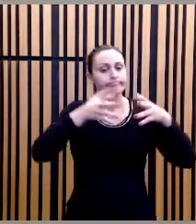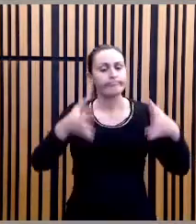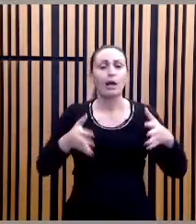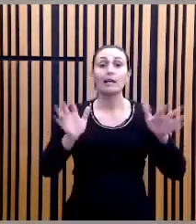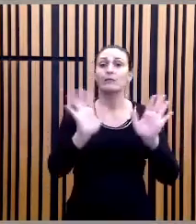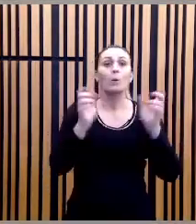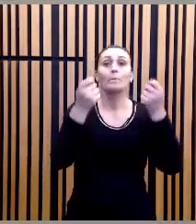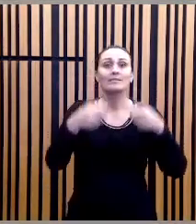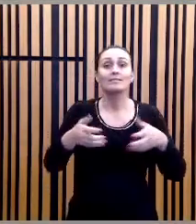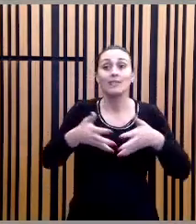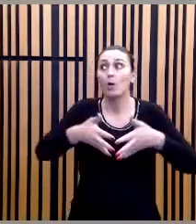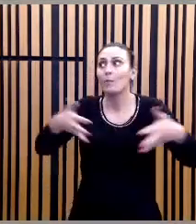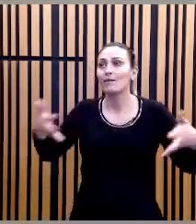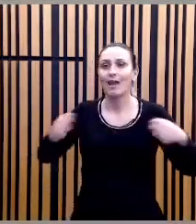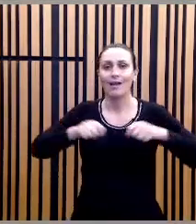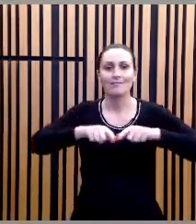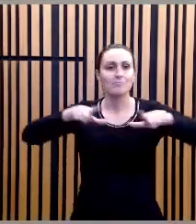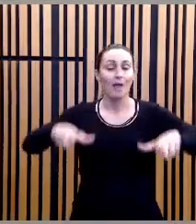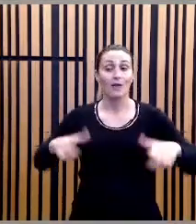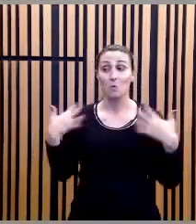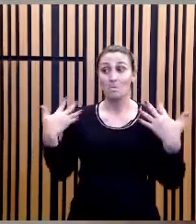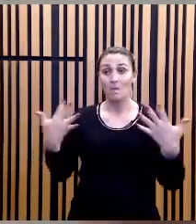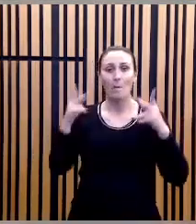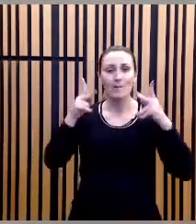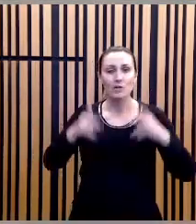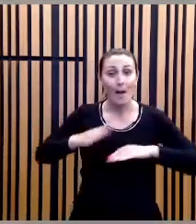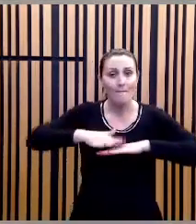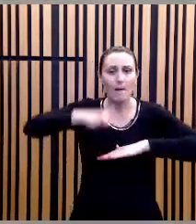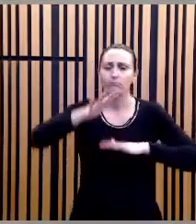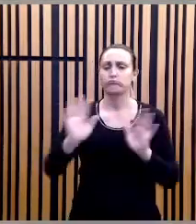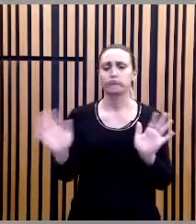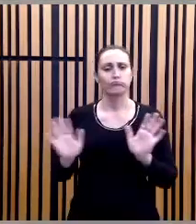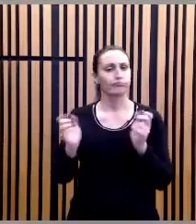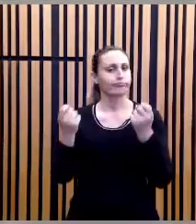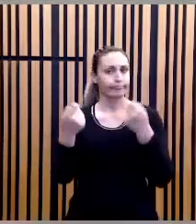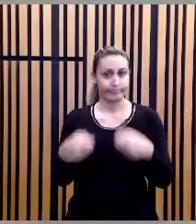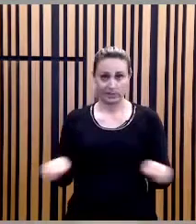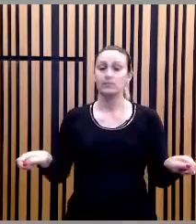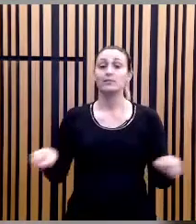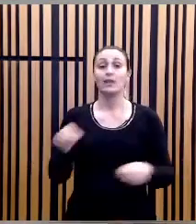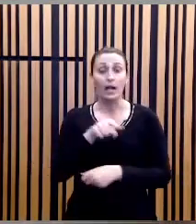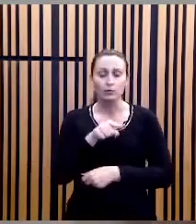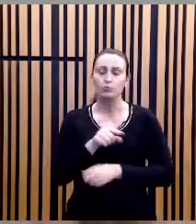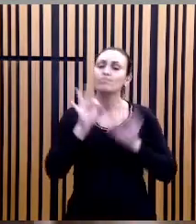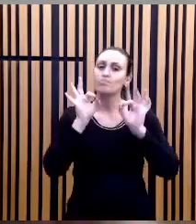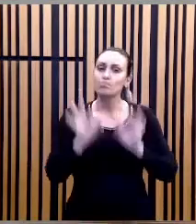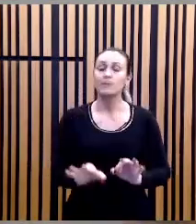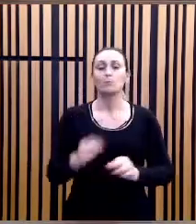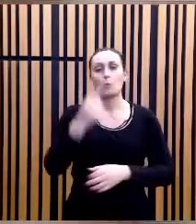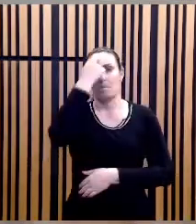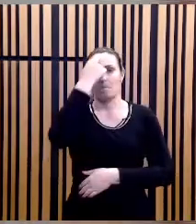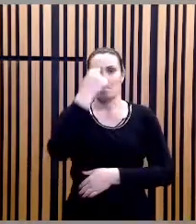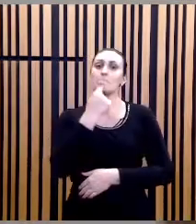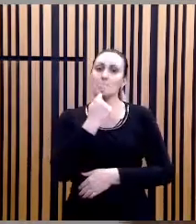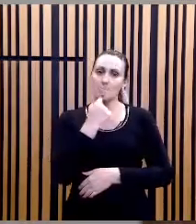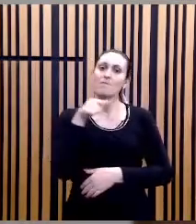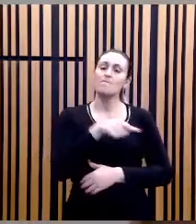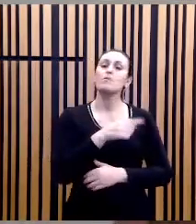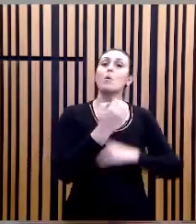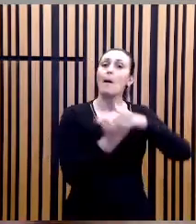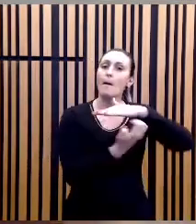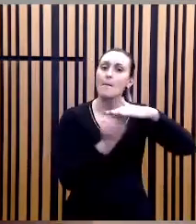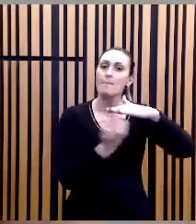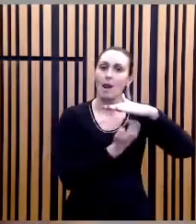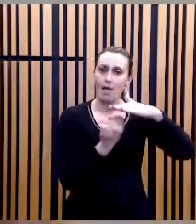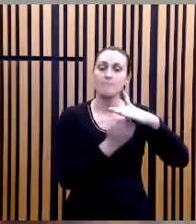e nem de aumentar muita mão de obra. Então, uma definição que eu gosto bastante de startup: poucas pessoas que